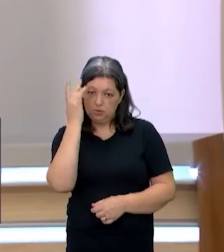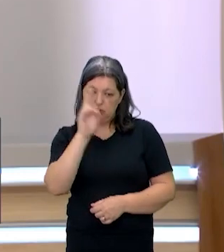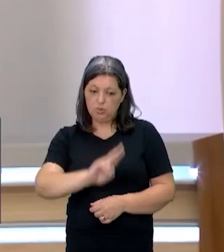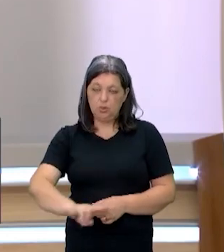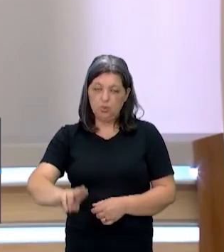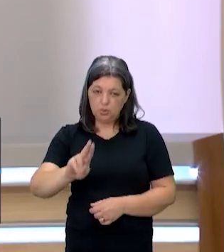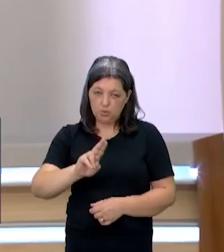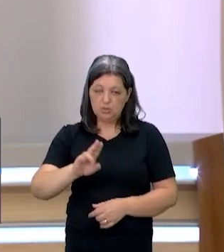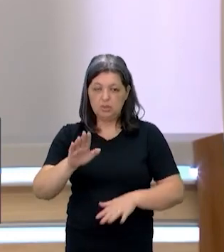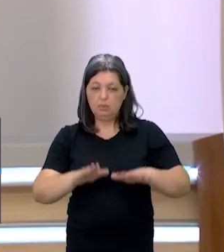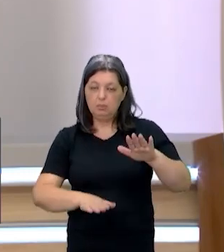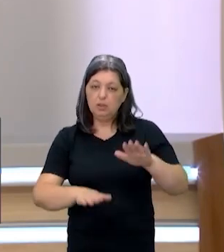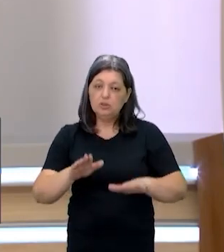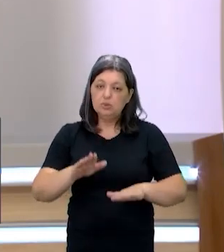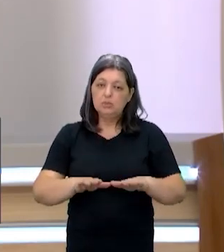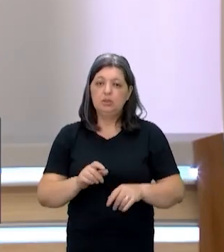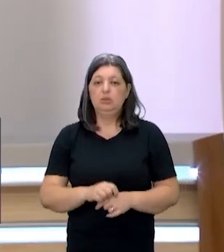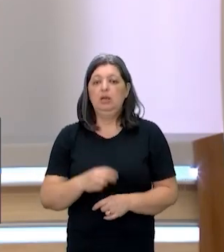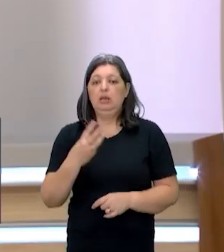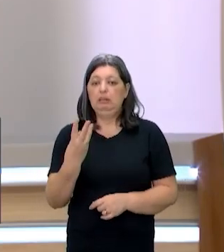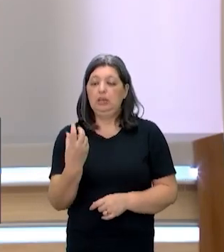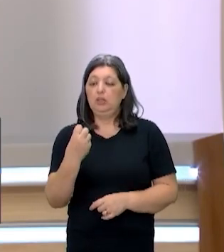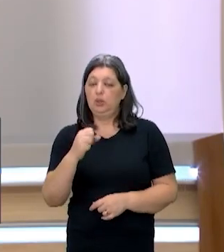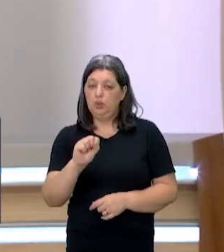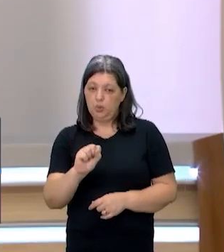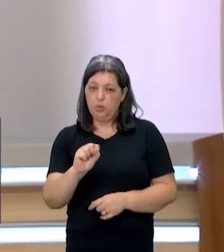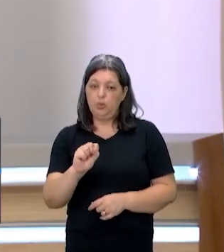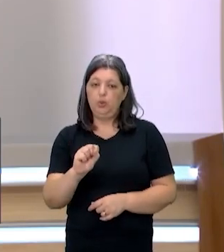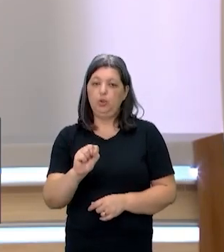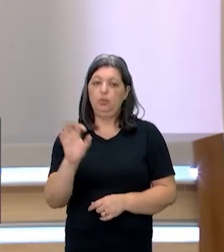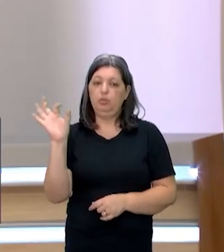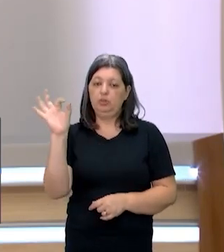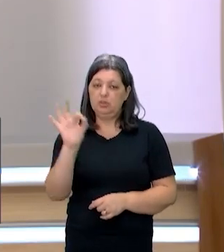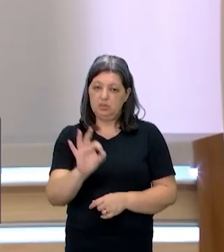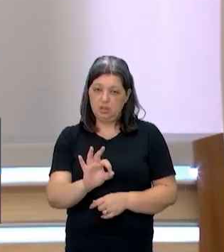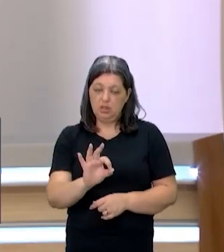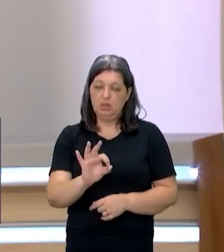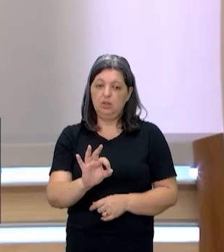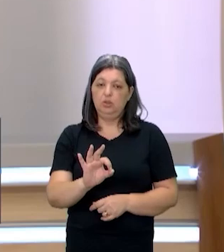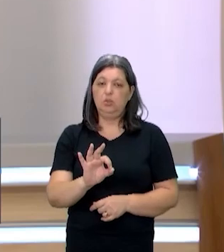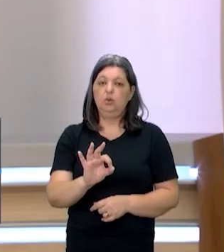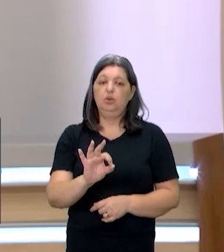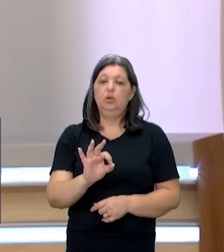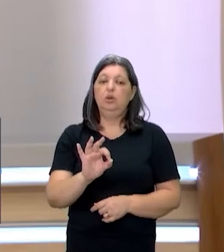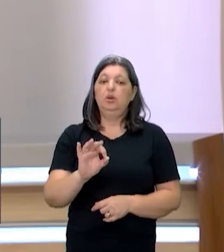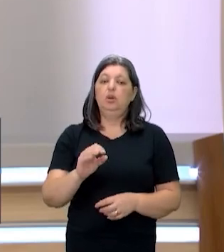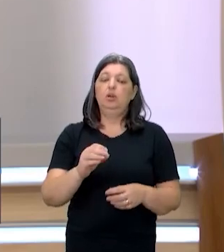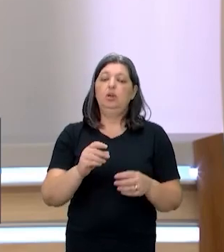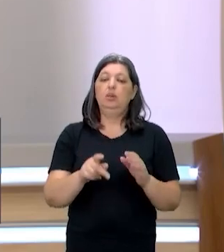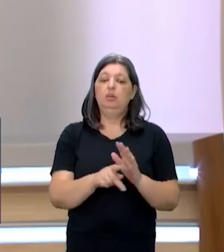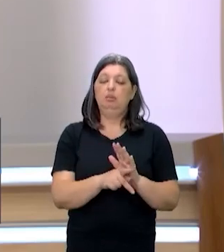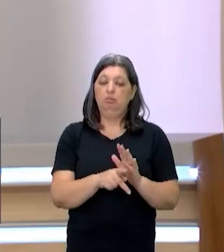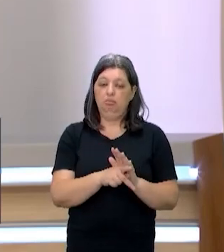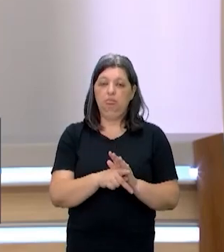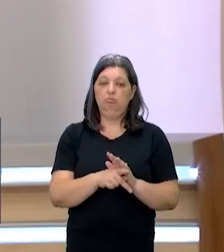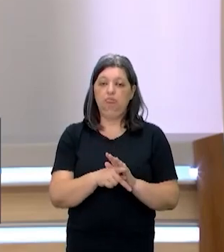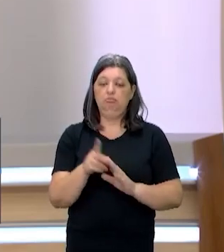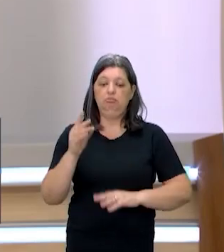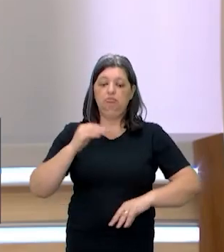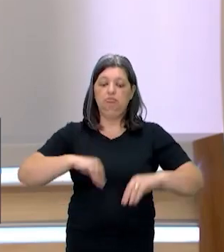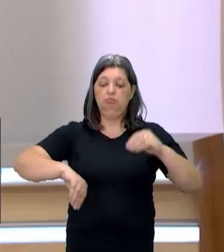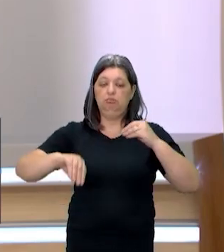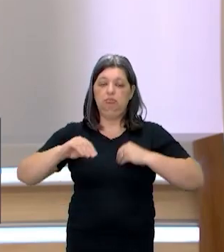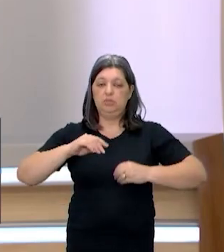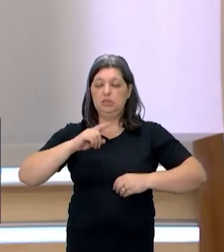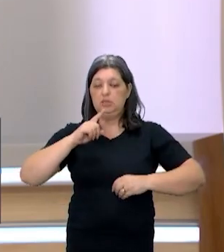considerados moderados e 38% dos que fizeram mau uso, né, das mídias sociais mostraram sinais de depressão graves. Então, pode botar